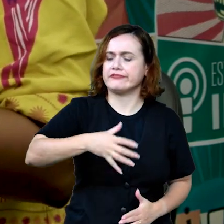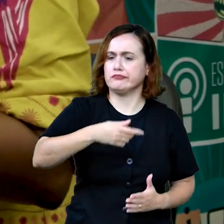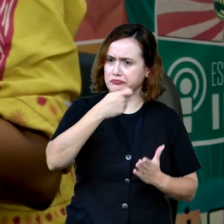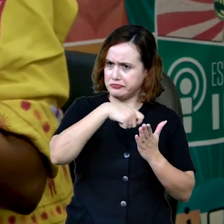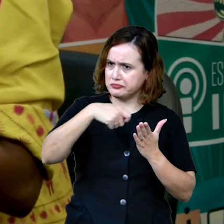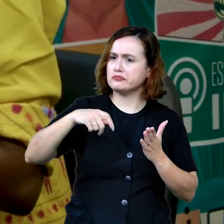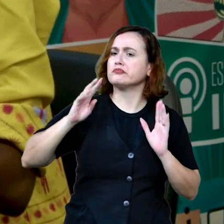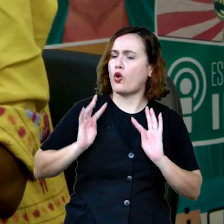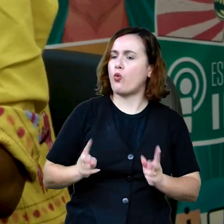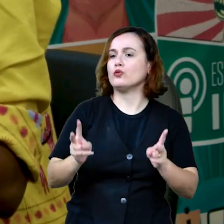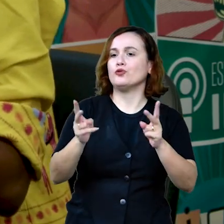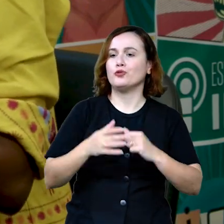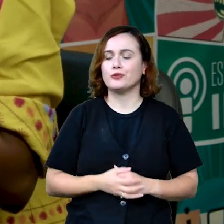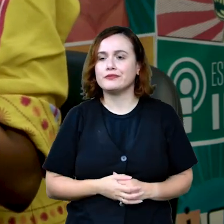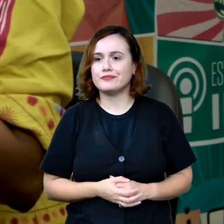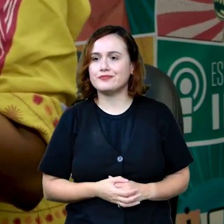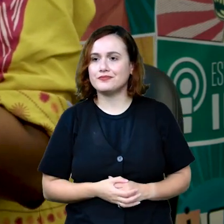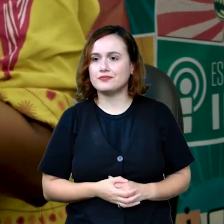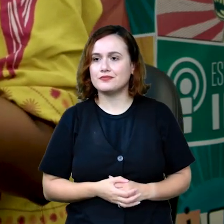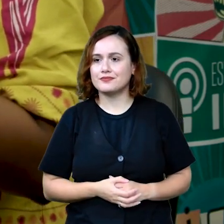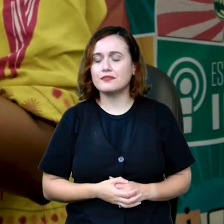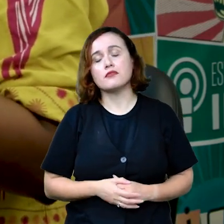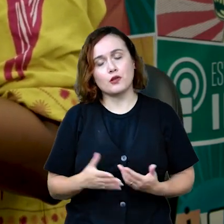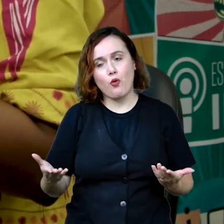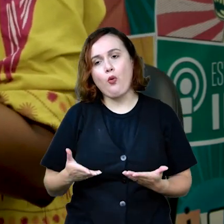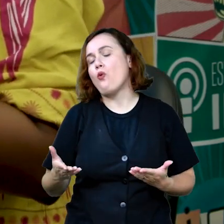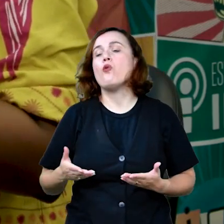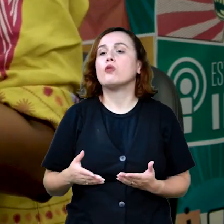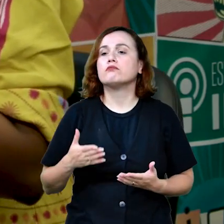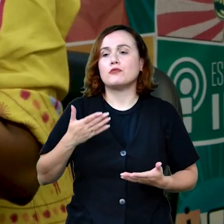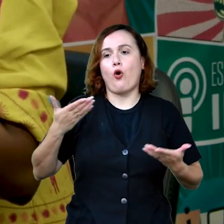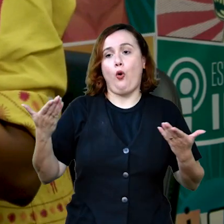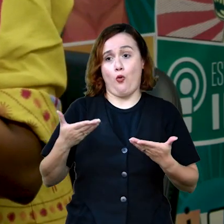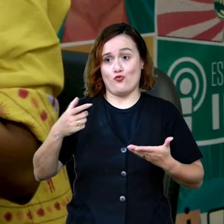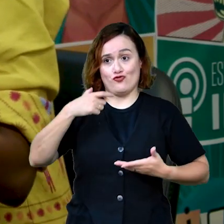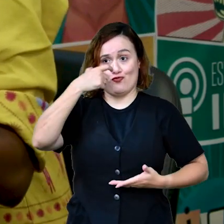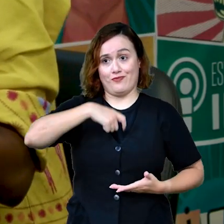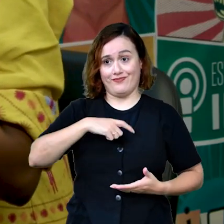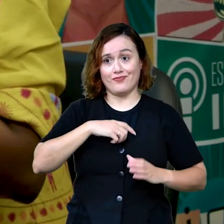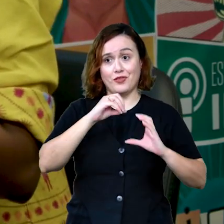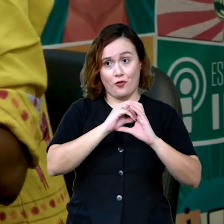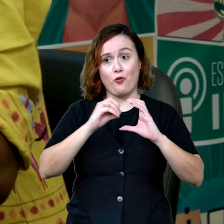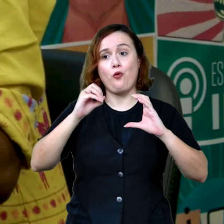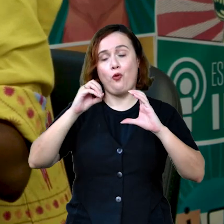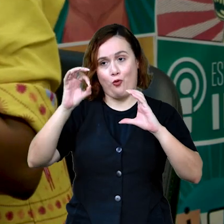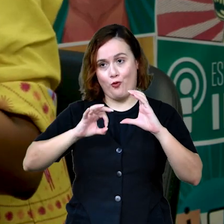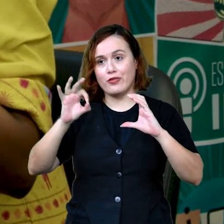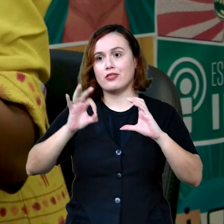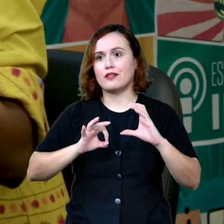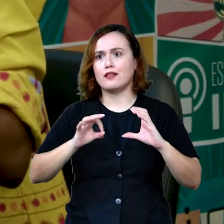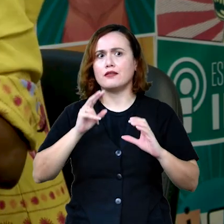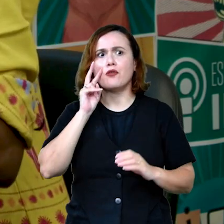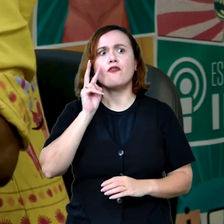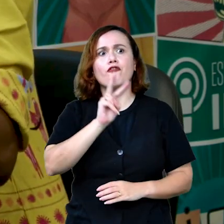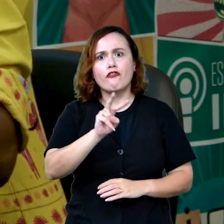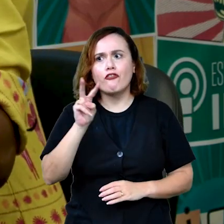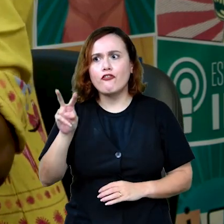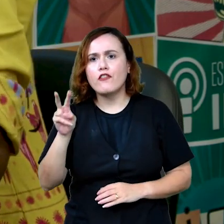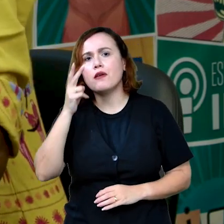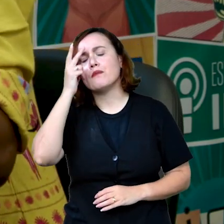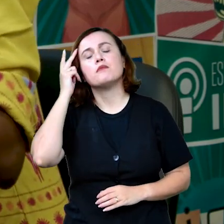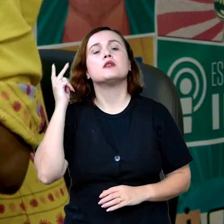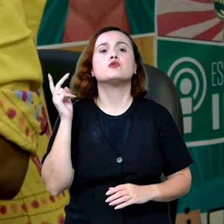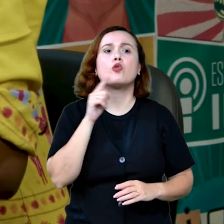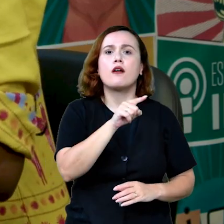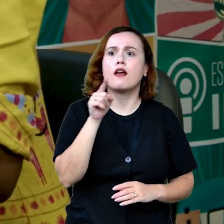exemplo, como eu falei, eu sou cotista. Ver a quantidade de pessoas negras hoje fazendo mestrado, doutorado, isso vai mudando a